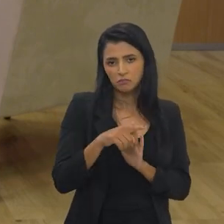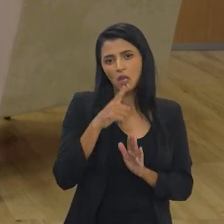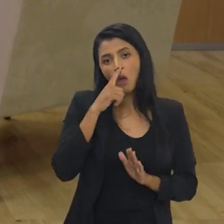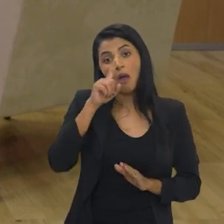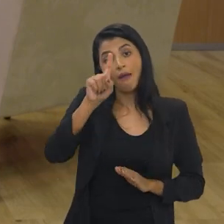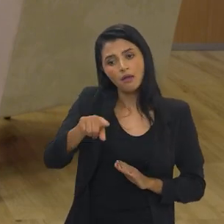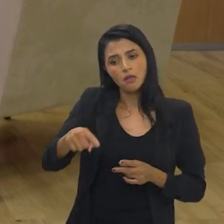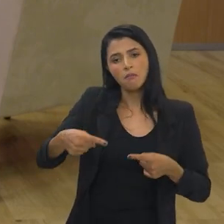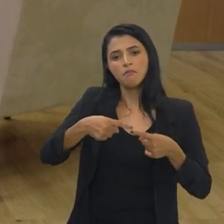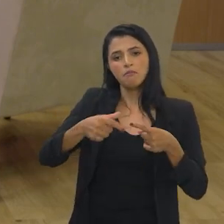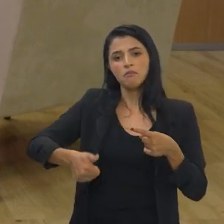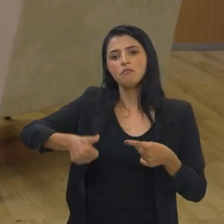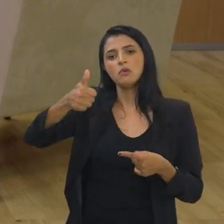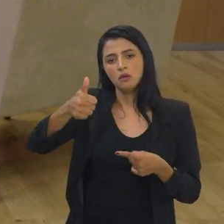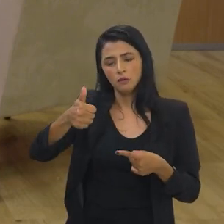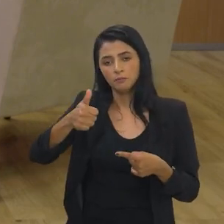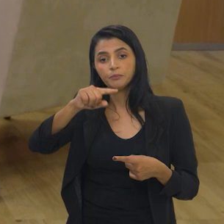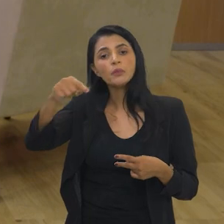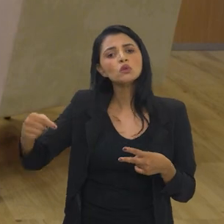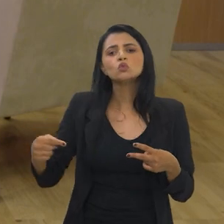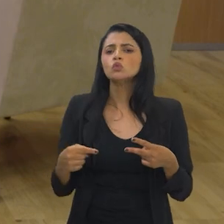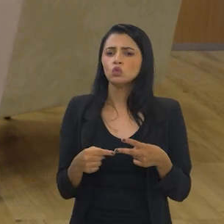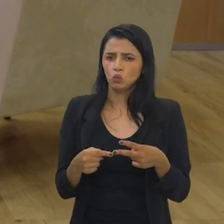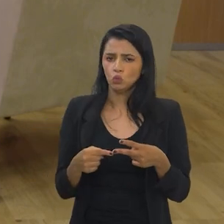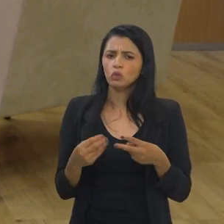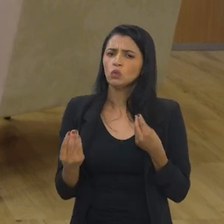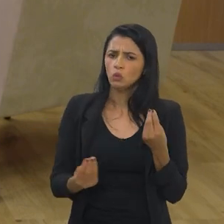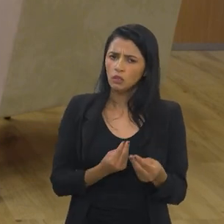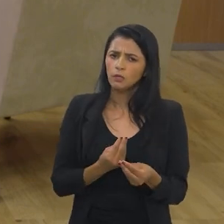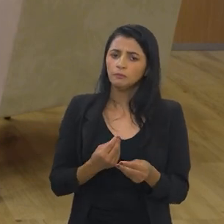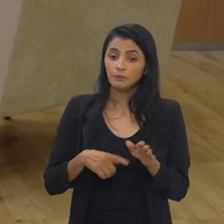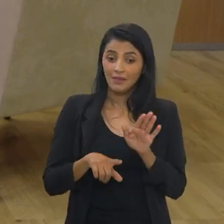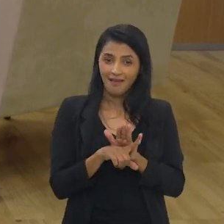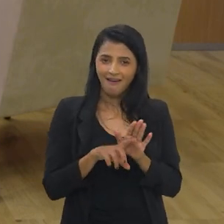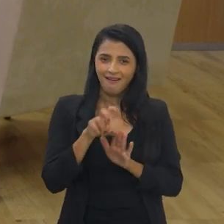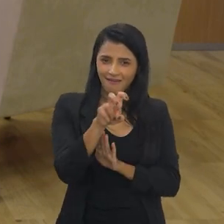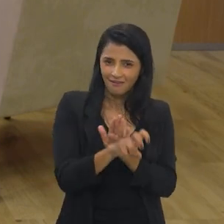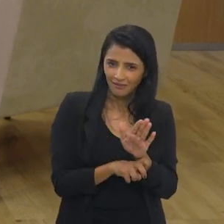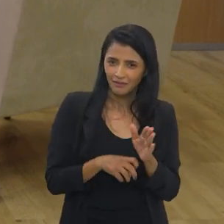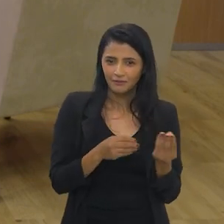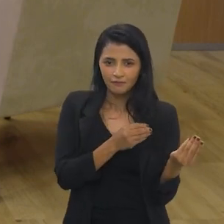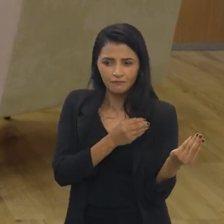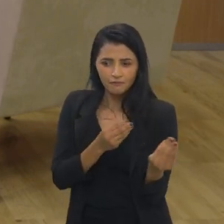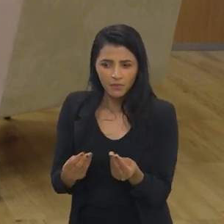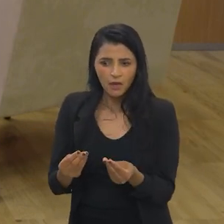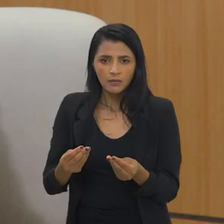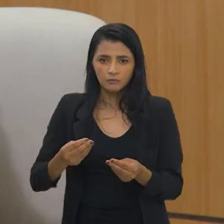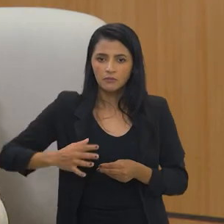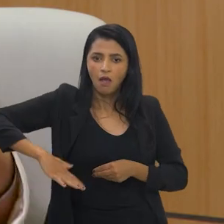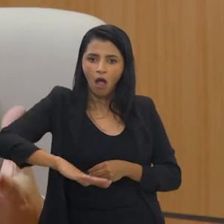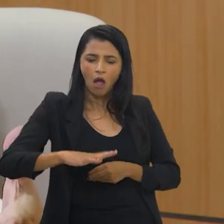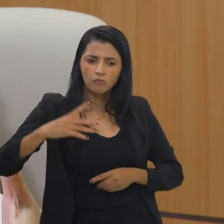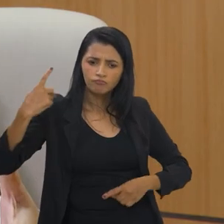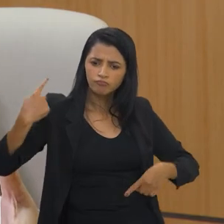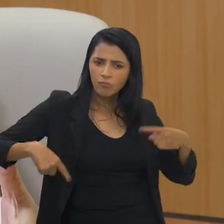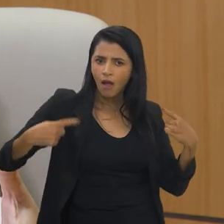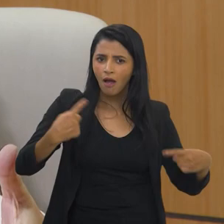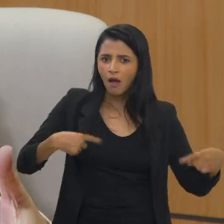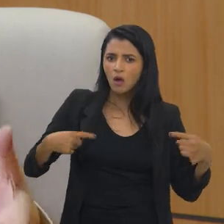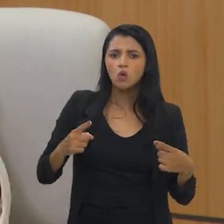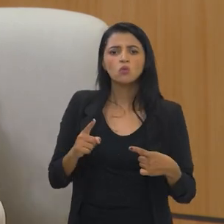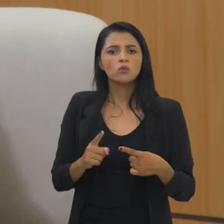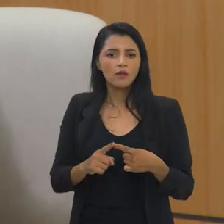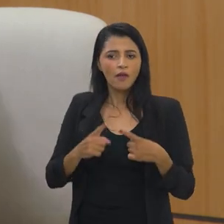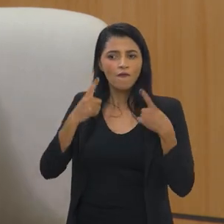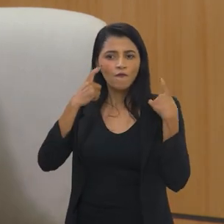legislação acho que essa é uma primeira questão a segunda é que ela vai trazer para o debate público